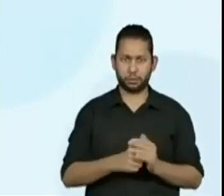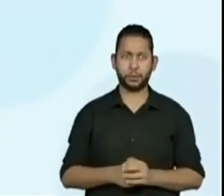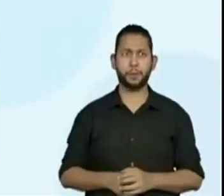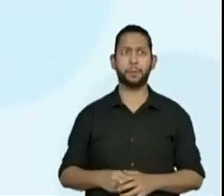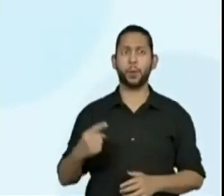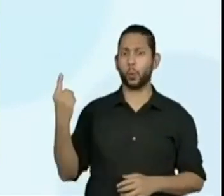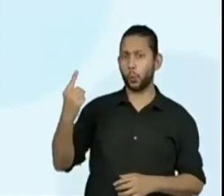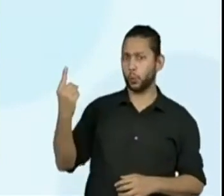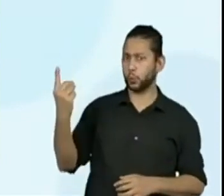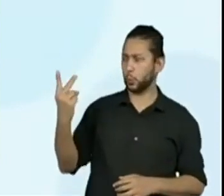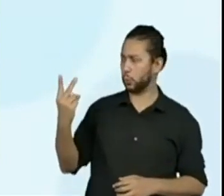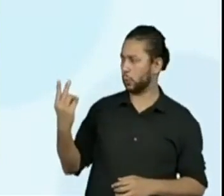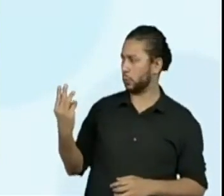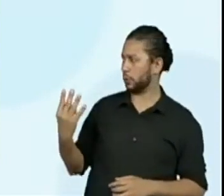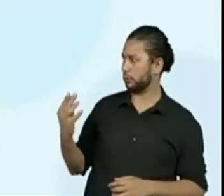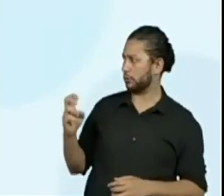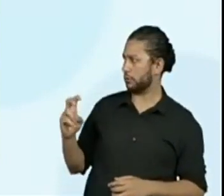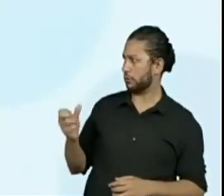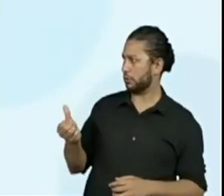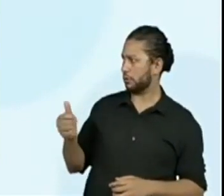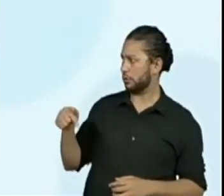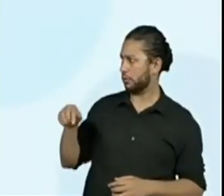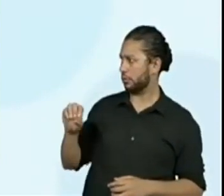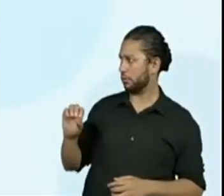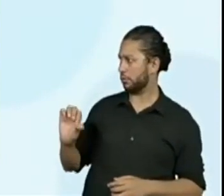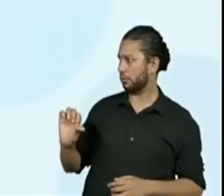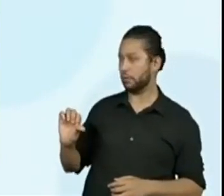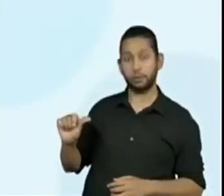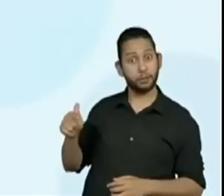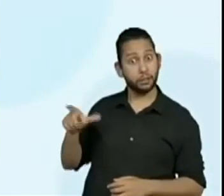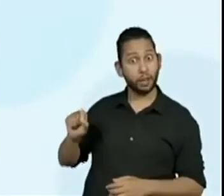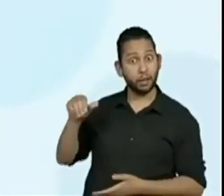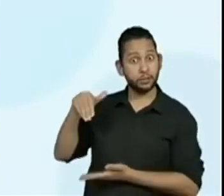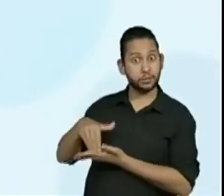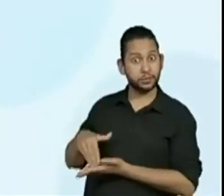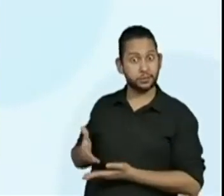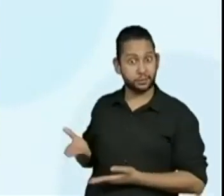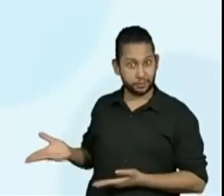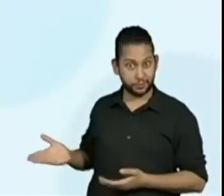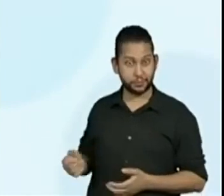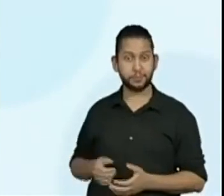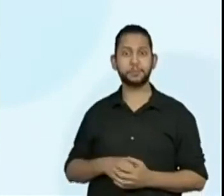1 até a 10, que cada sequência terão 10 aulas, certo?